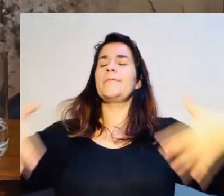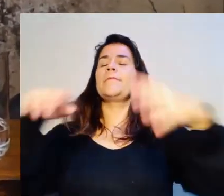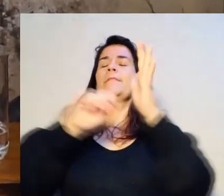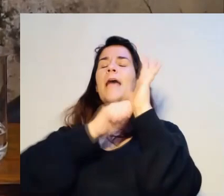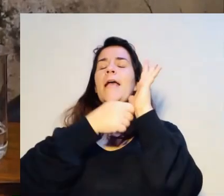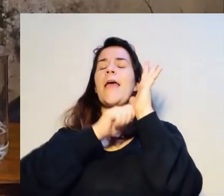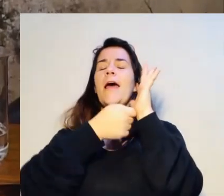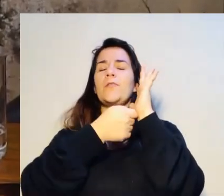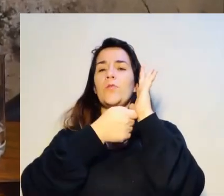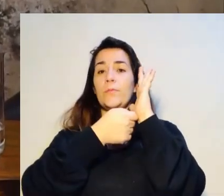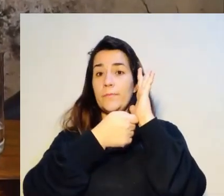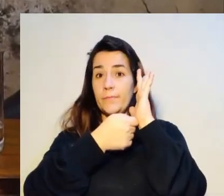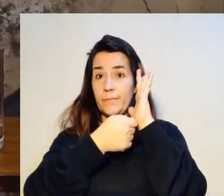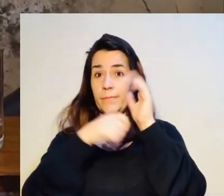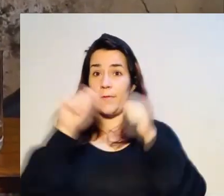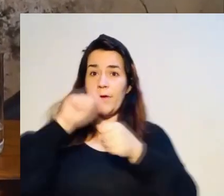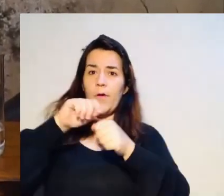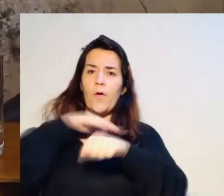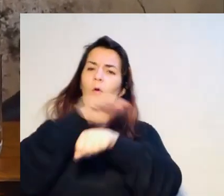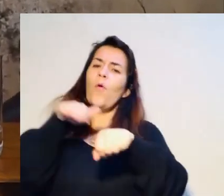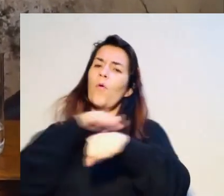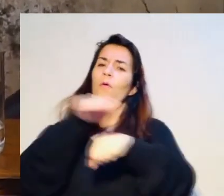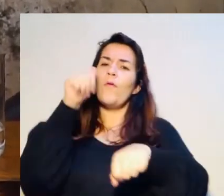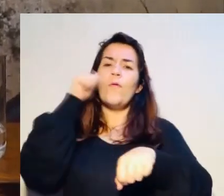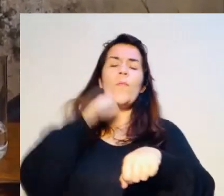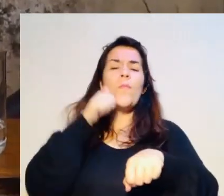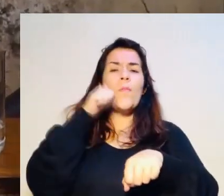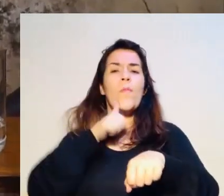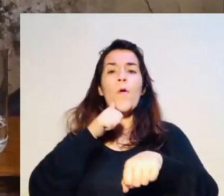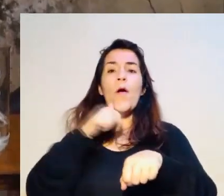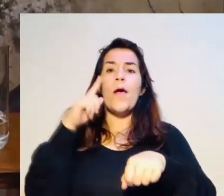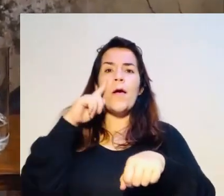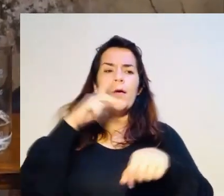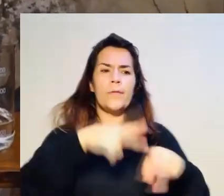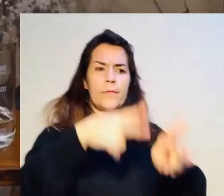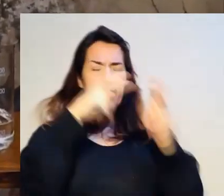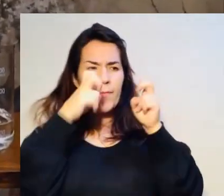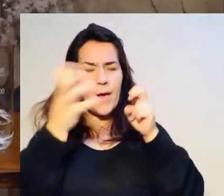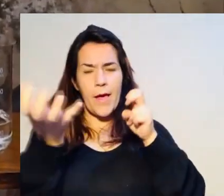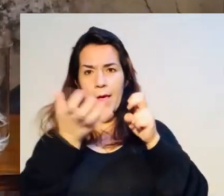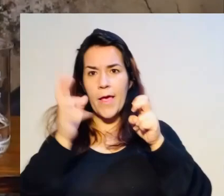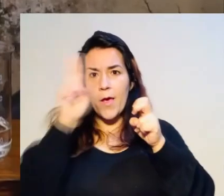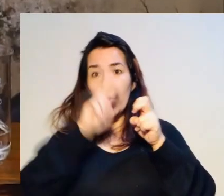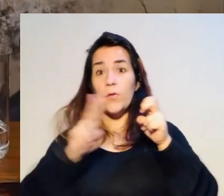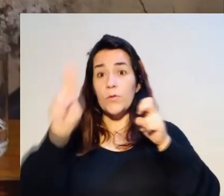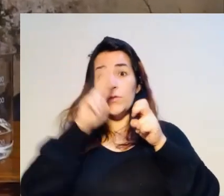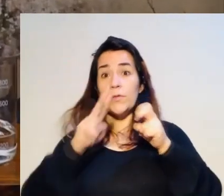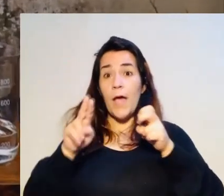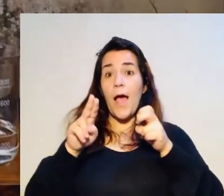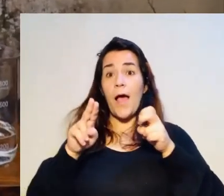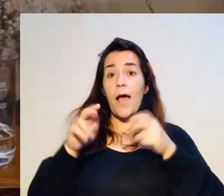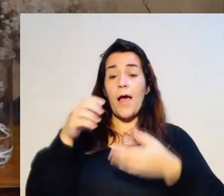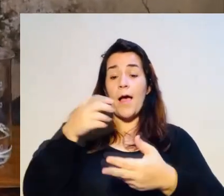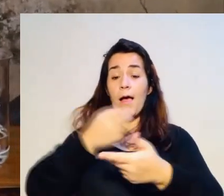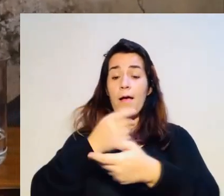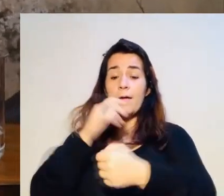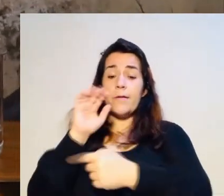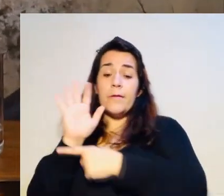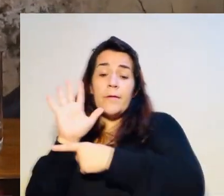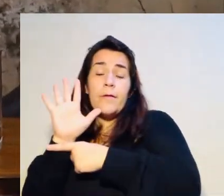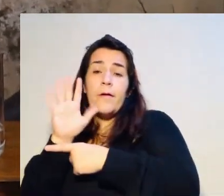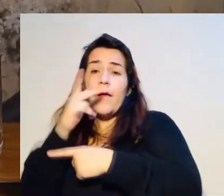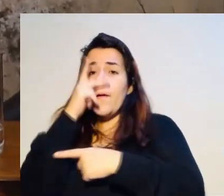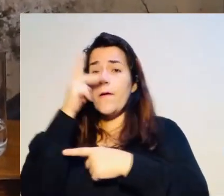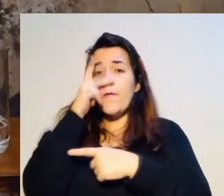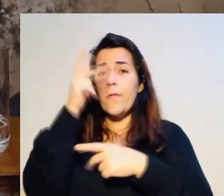que sagrado. E conversando com essas mulheres, a gente percebia que elas queriam usar plantas, mas que as pessoas